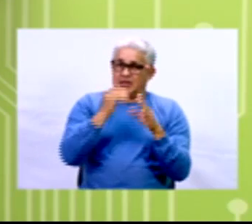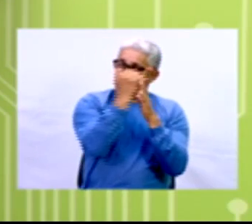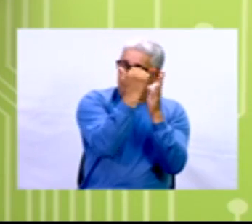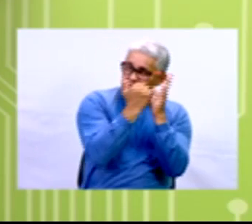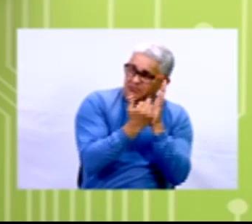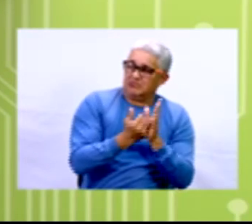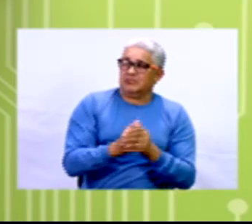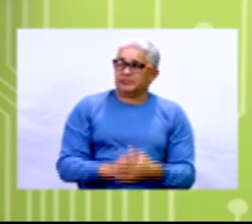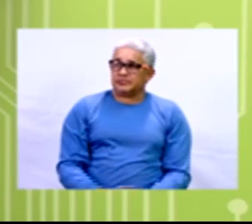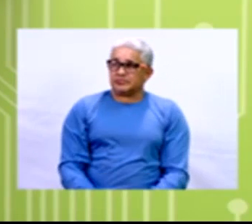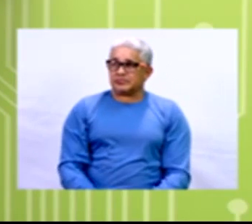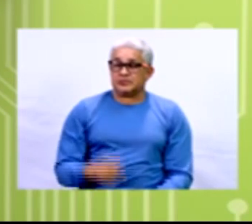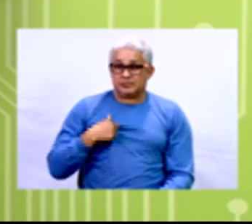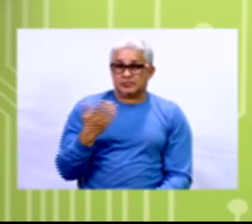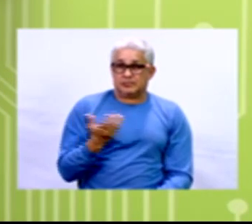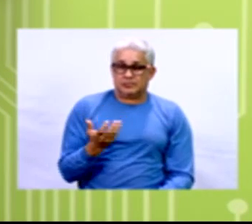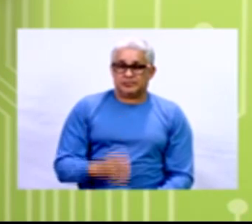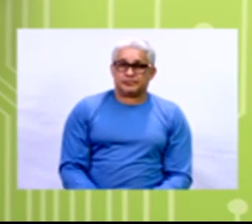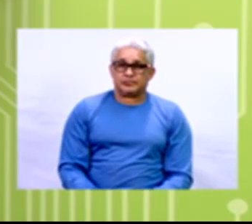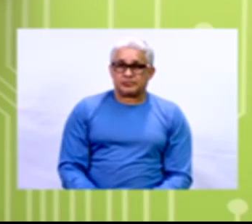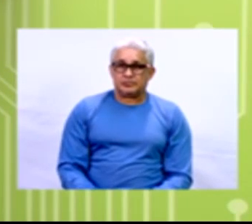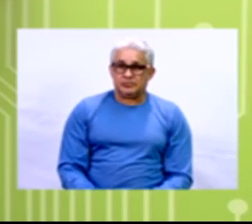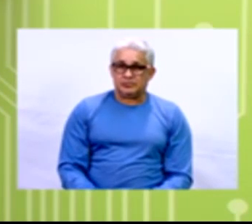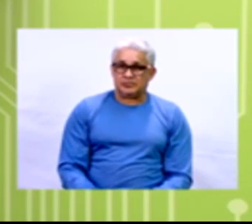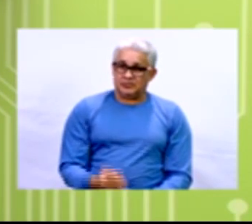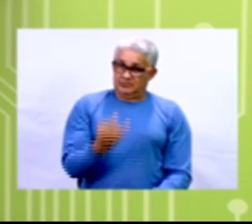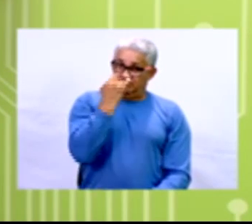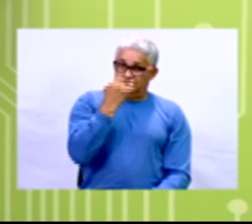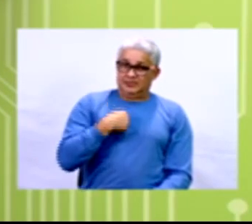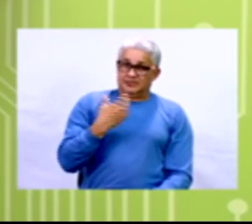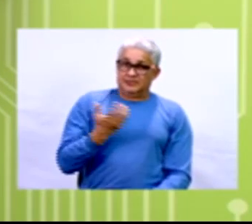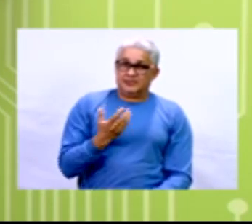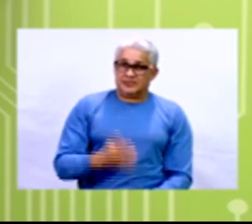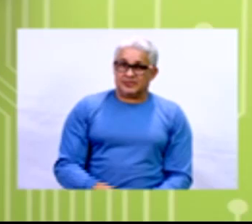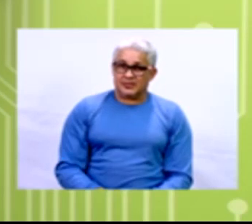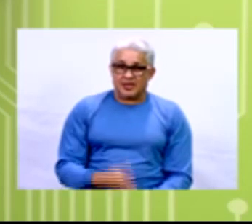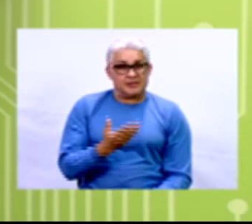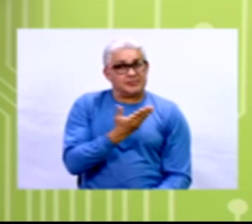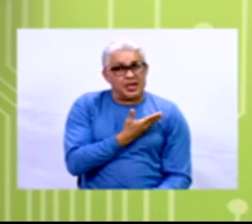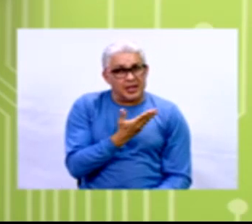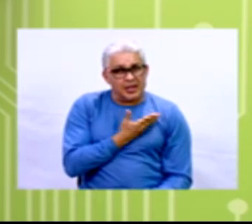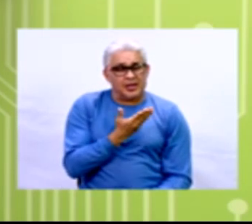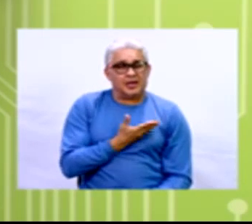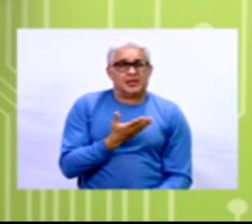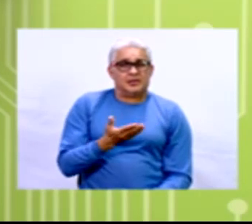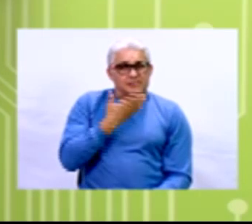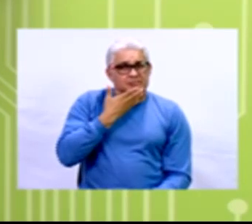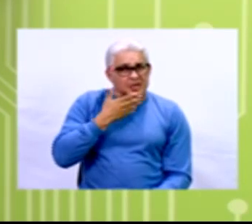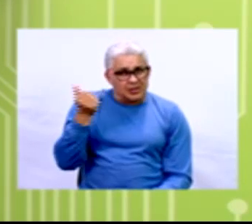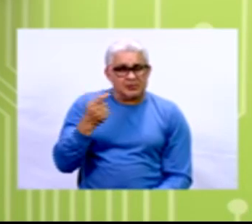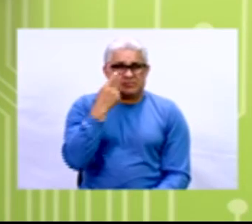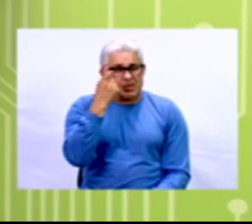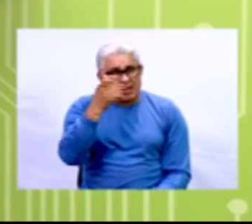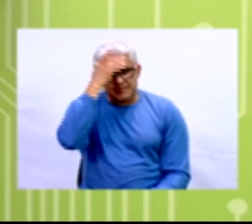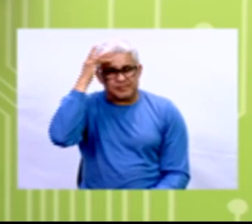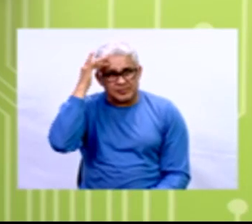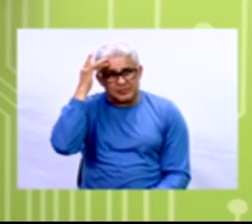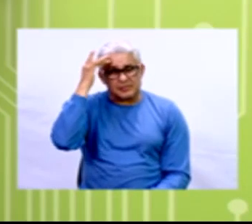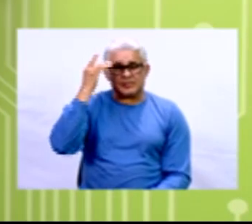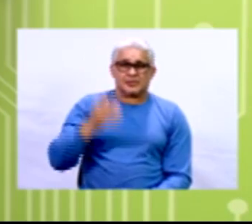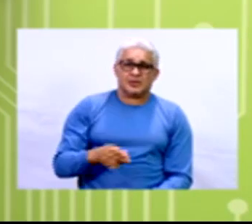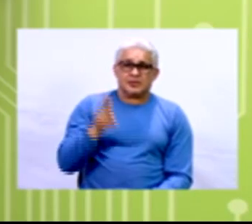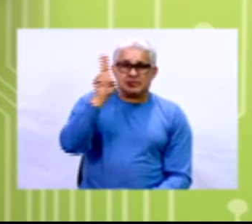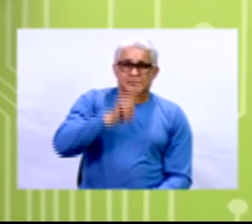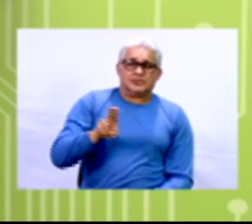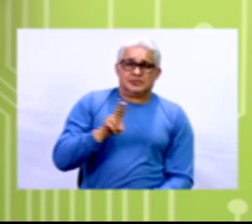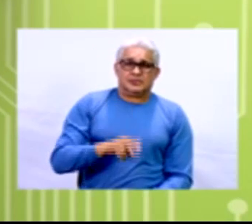mesmo, quando eu quero tornar mais atrativo, quer dizer, quando eu quero deixar mais amigável, mais interessante, né, para o usuário, para